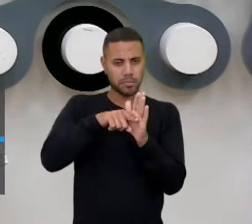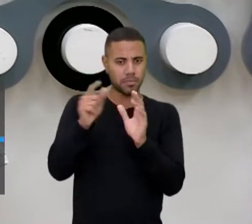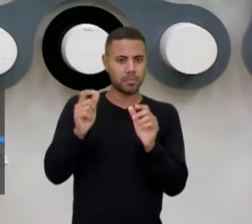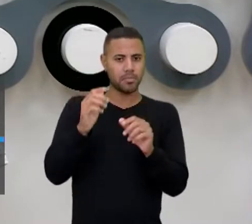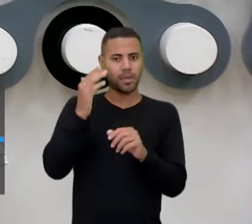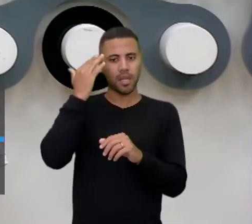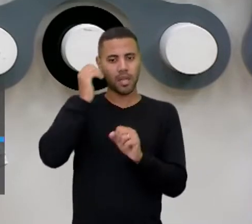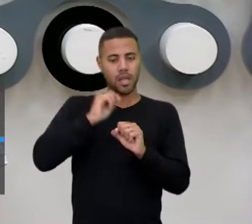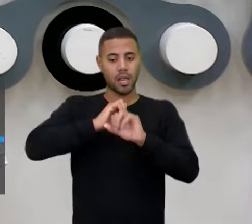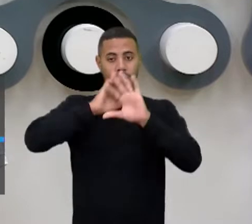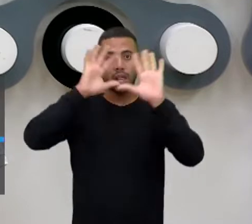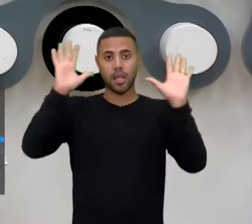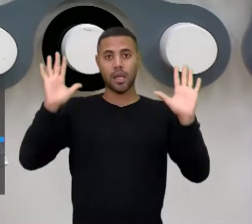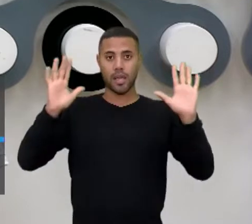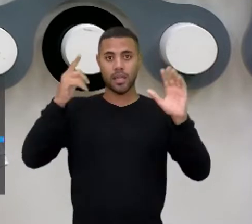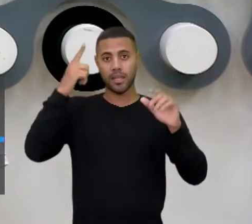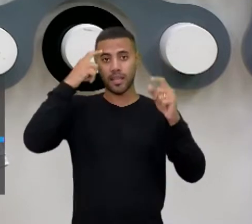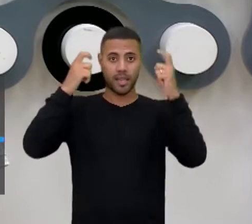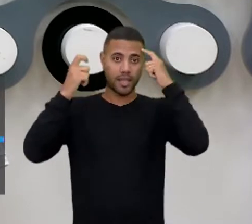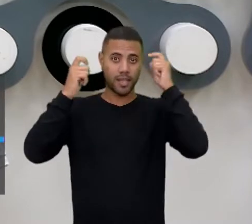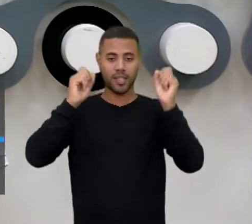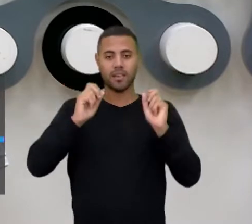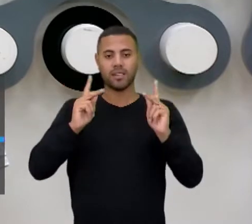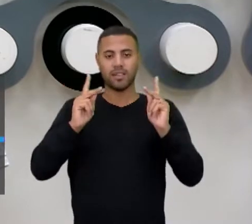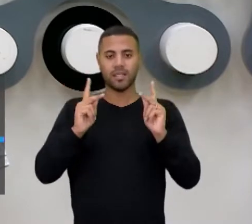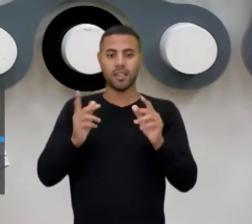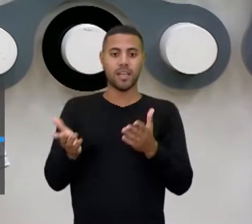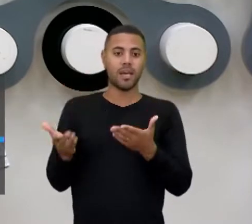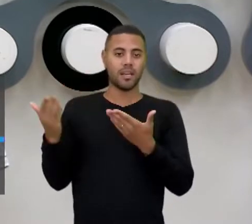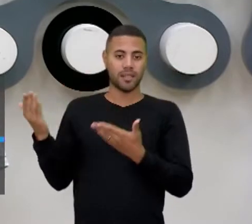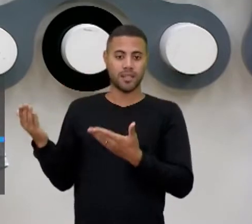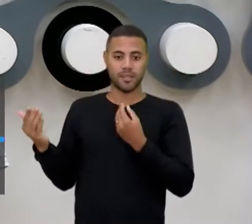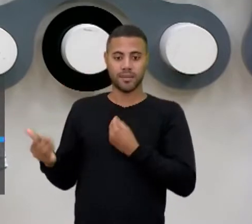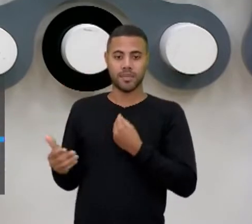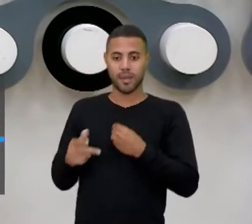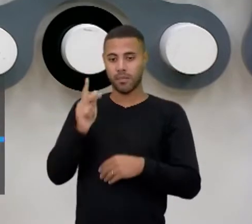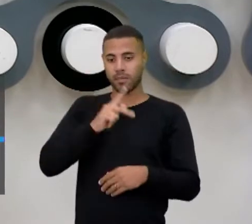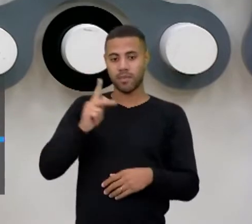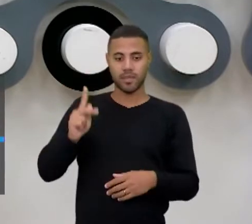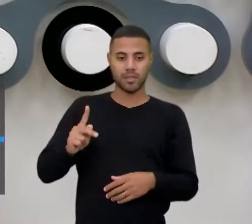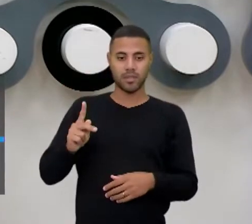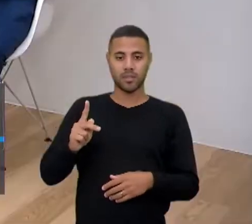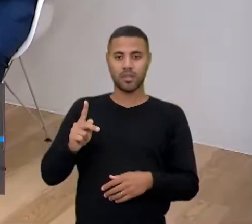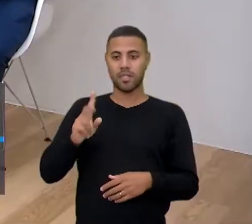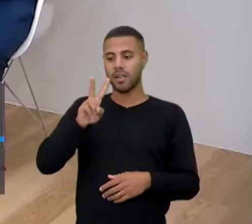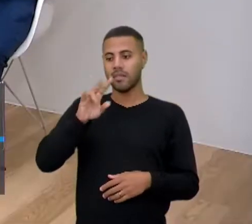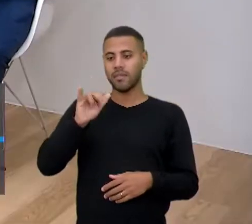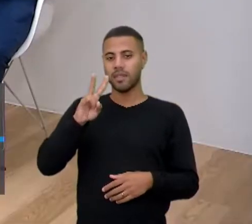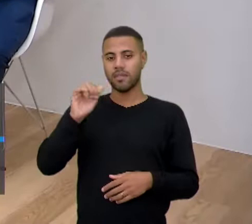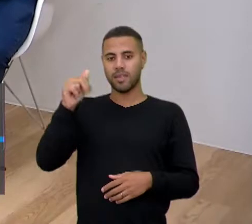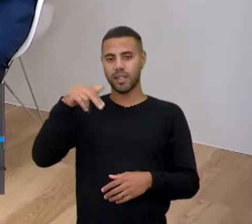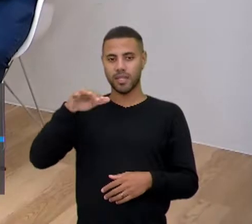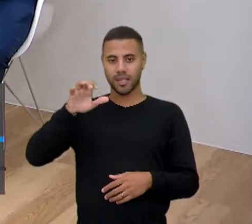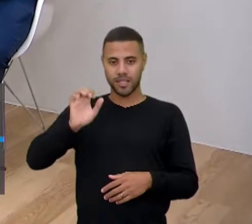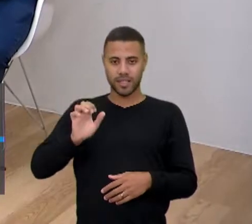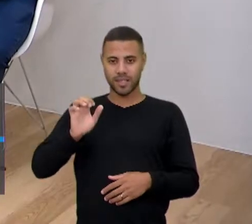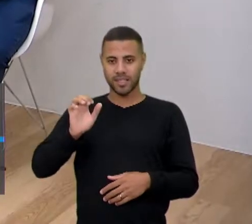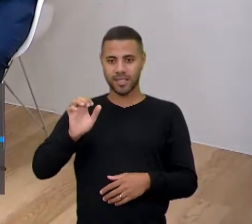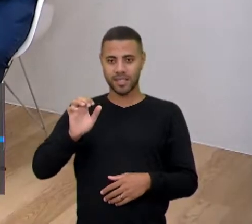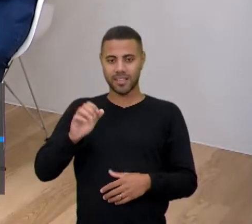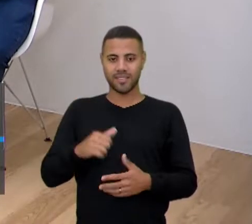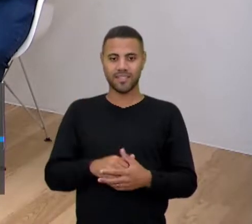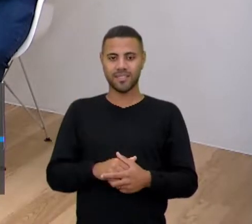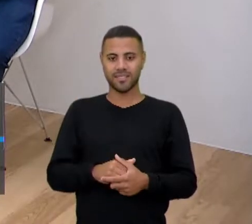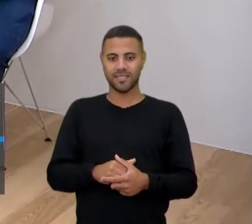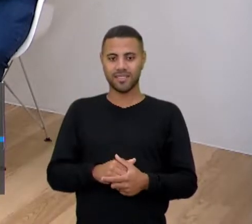ter mais ideias para o decorrer do curso. Comigo aqui está a professora Viviane Leal. Oi, Mauro.